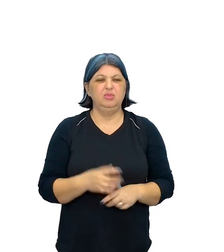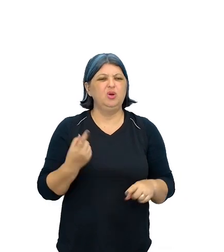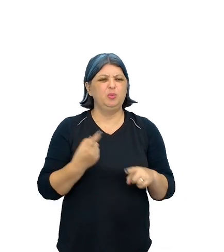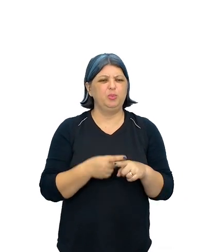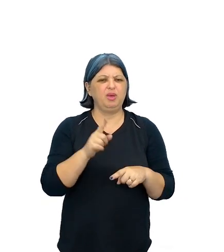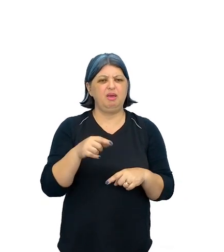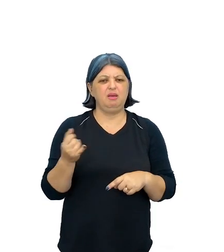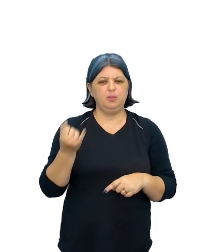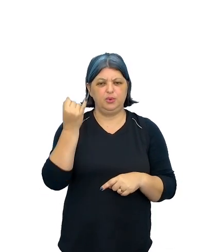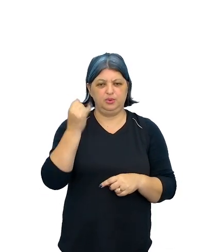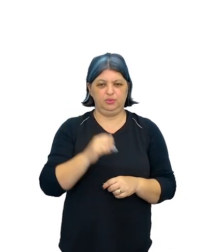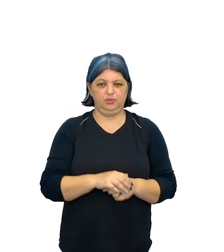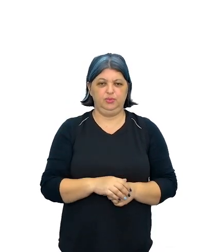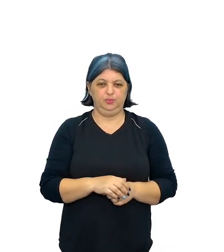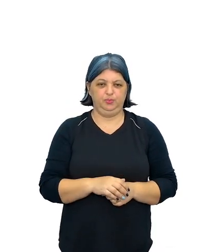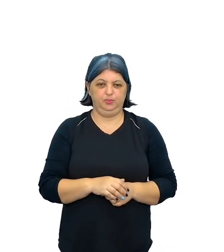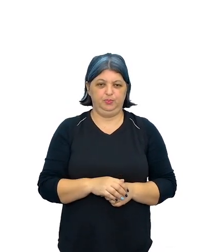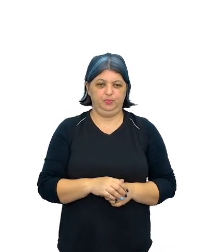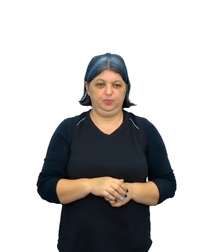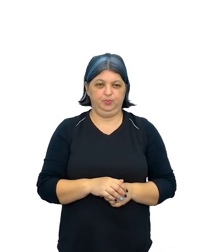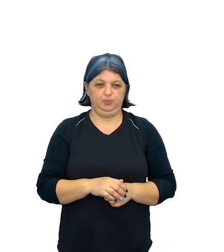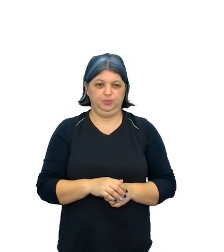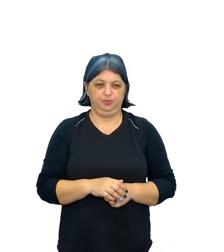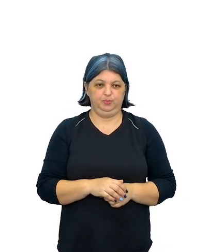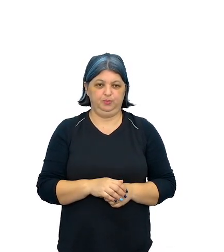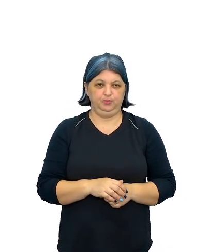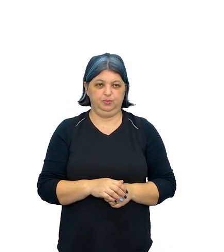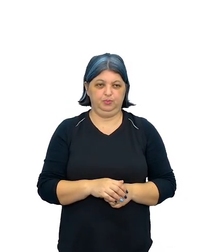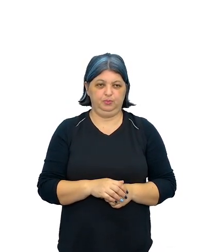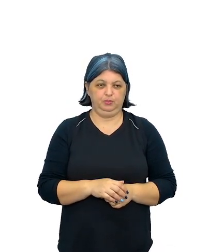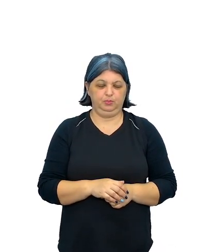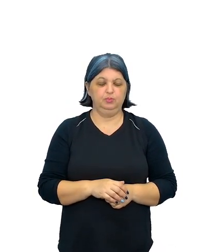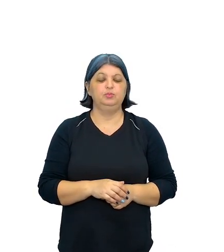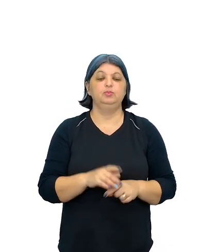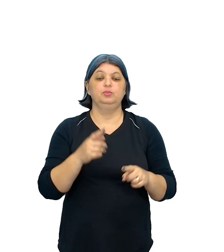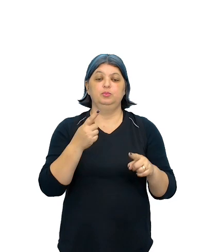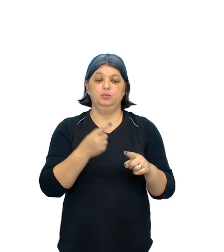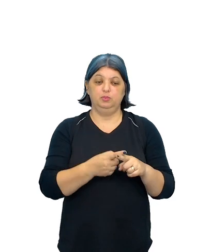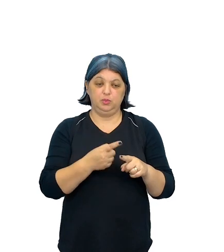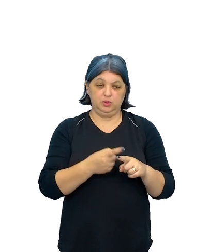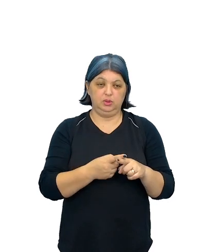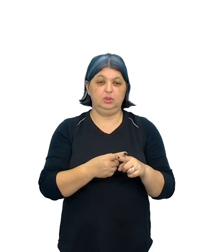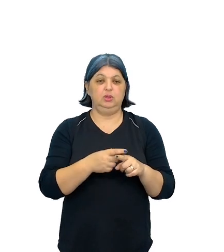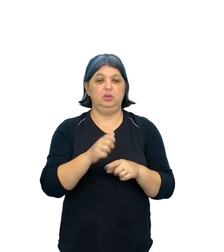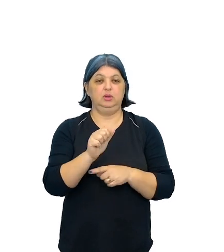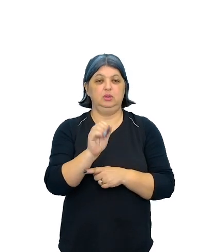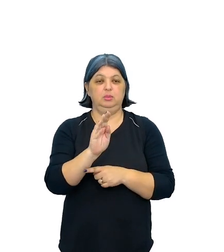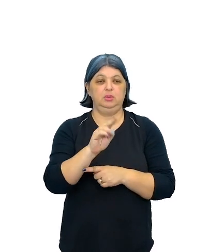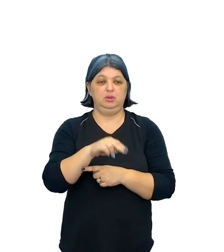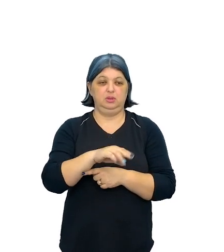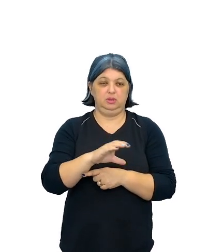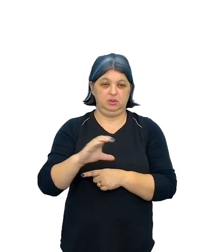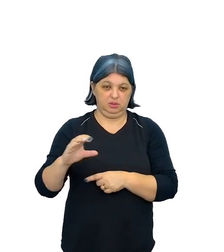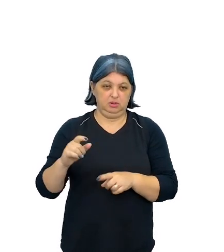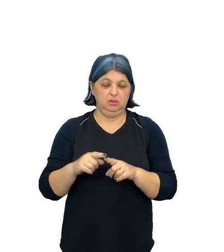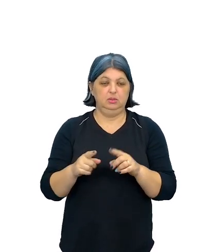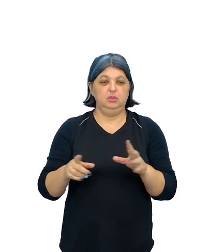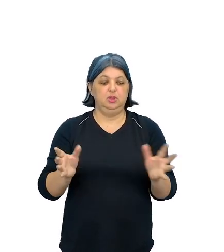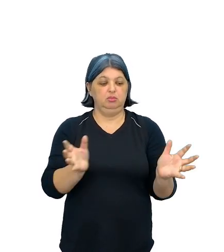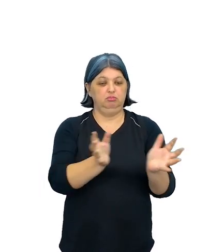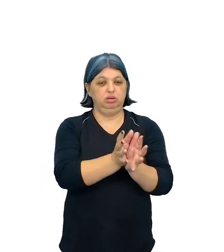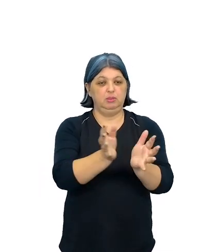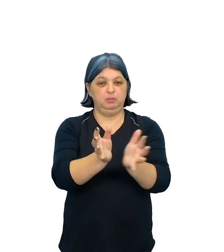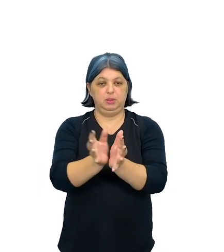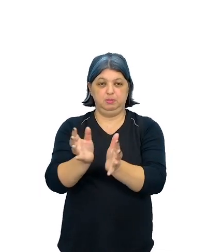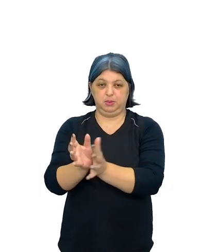tão importantes? Porque, segundo a BNCC, né, esses agrupamentos de gêneros,